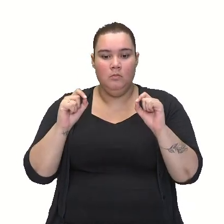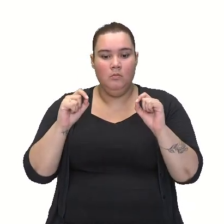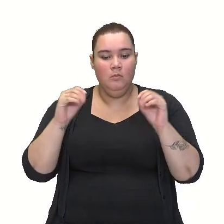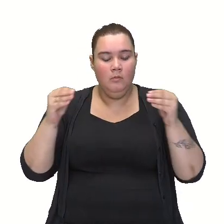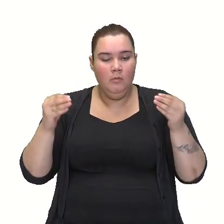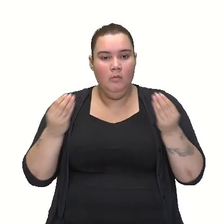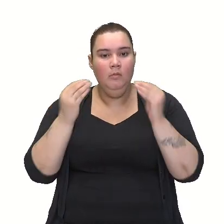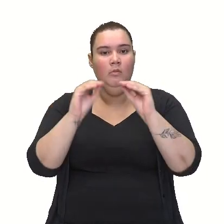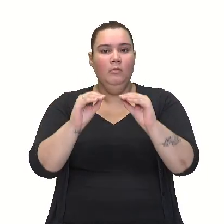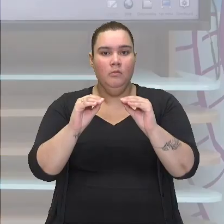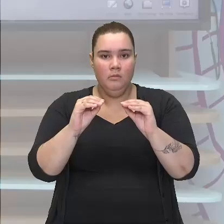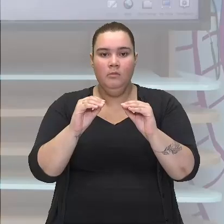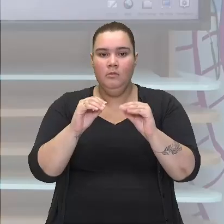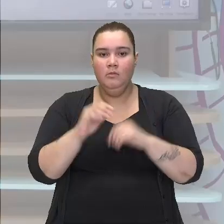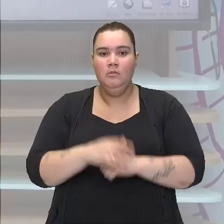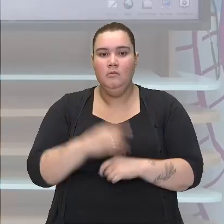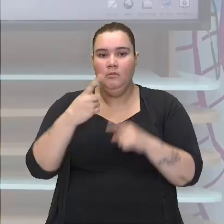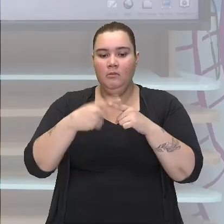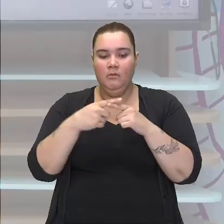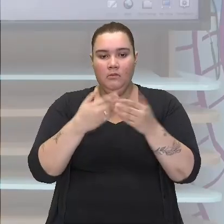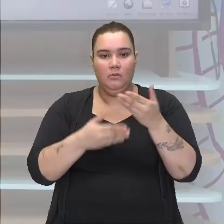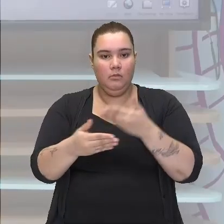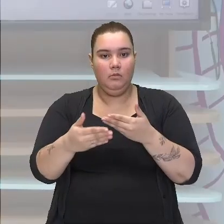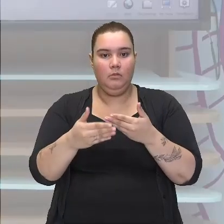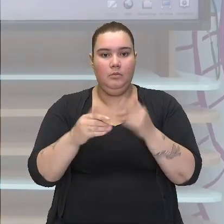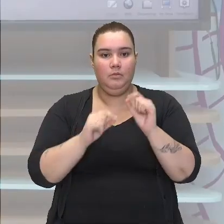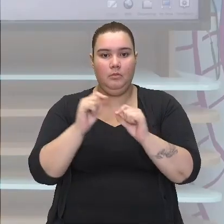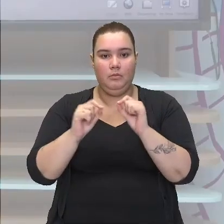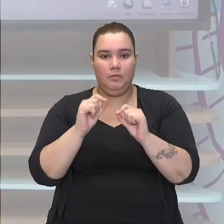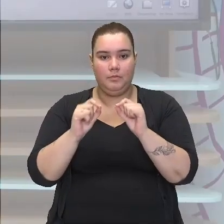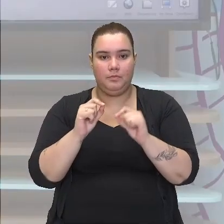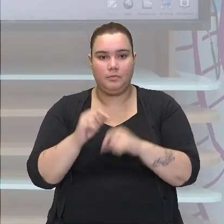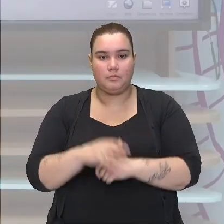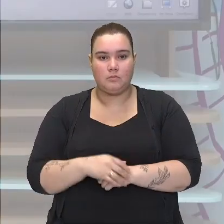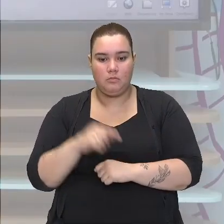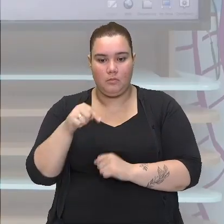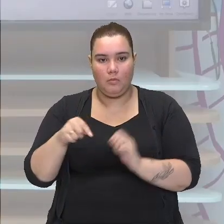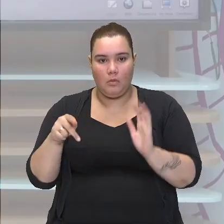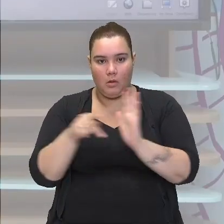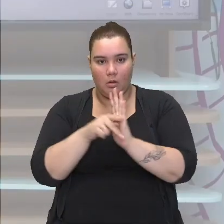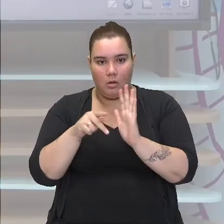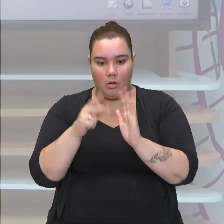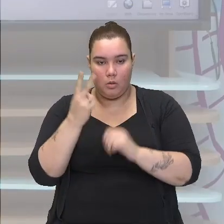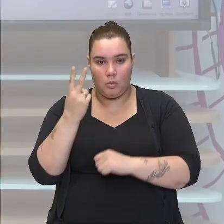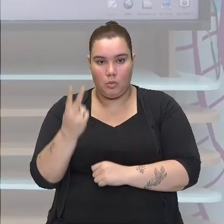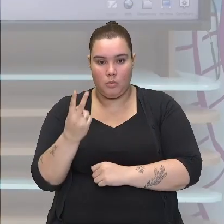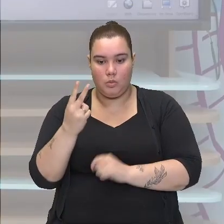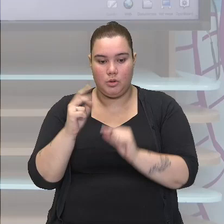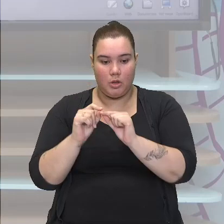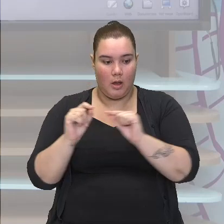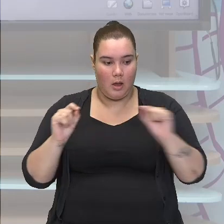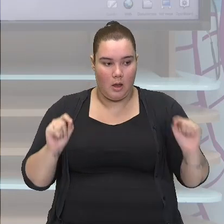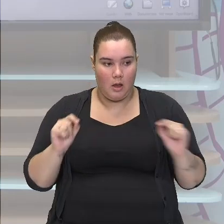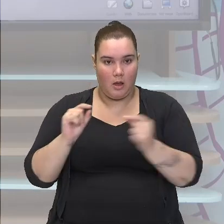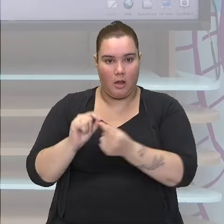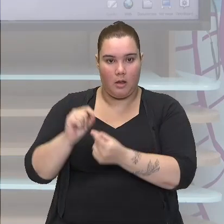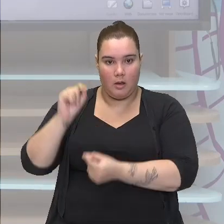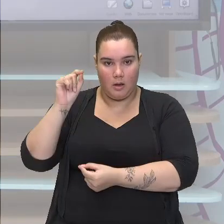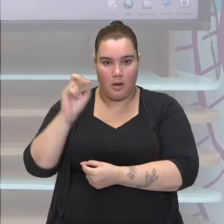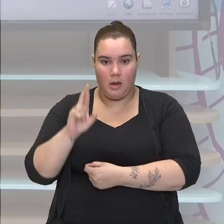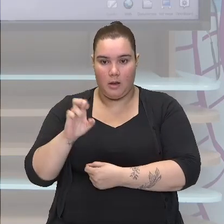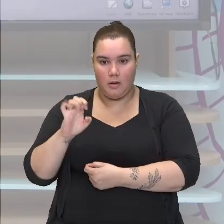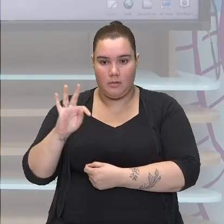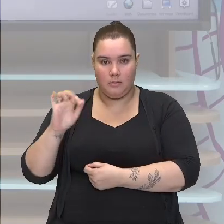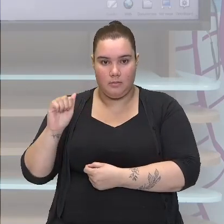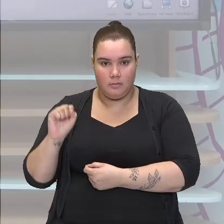realçando essa questão? Porque a partir do momento que você tem a interseção entre duas retas com